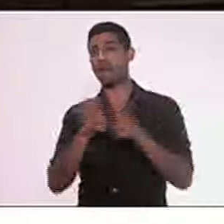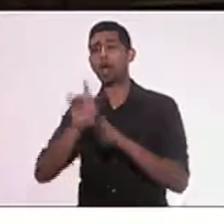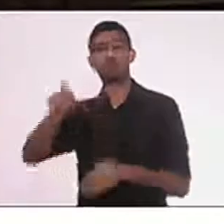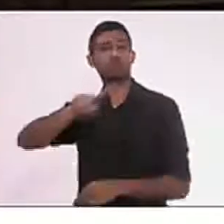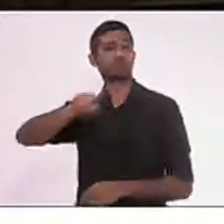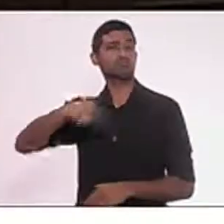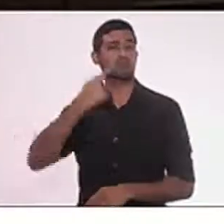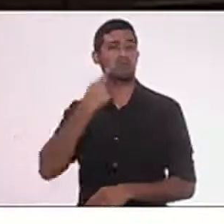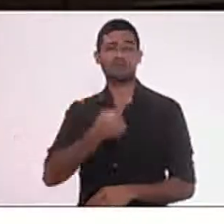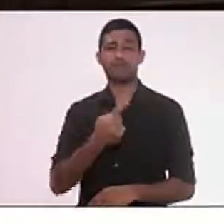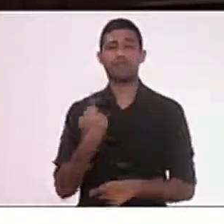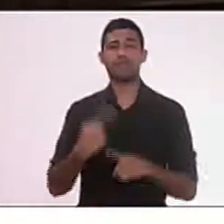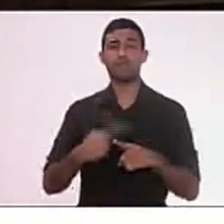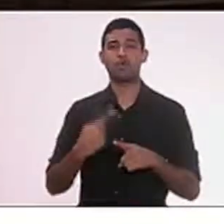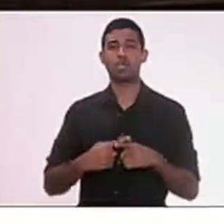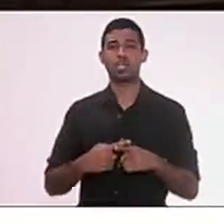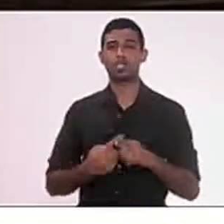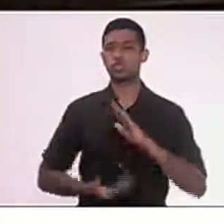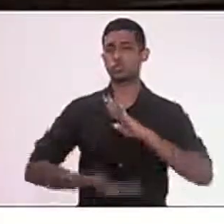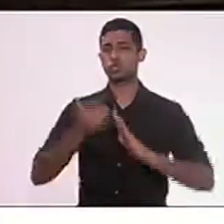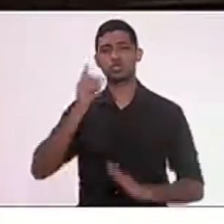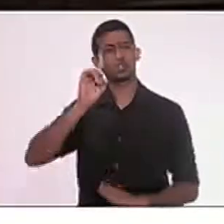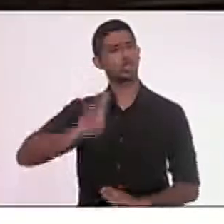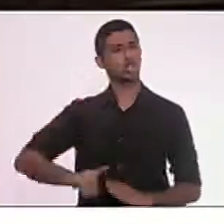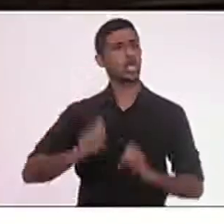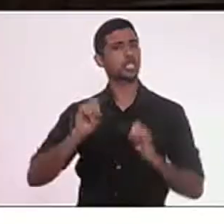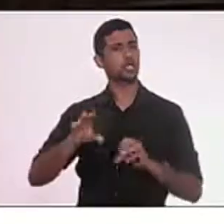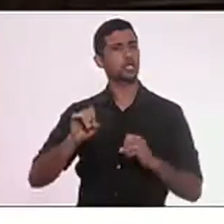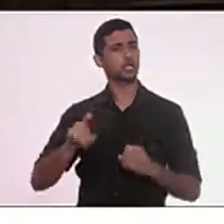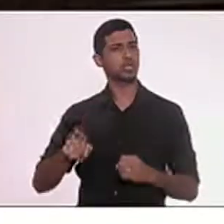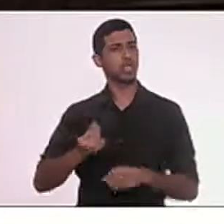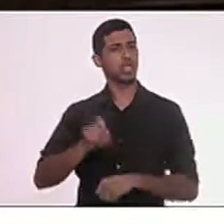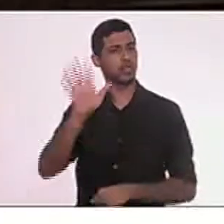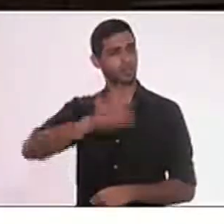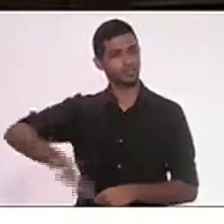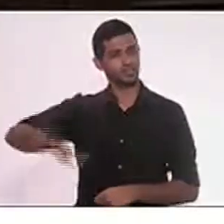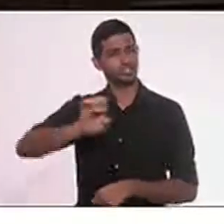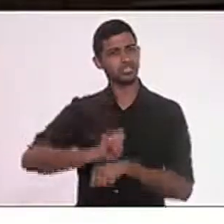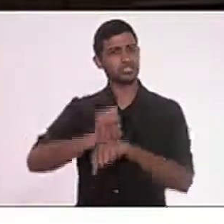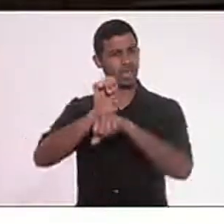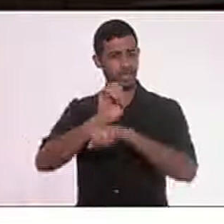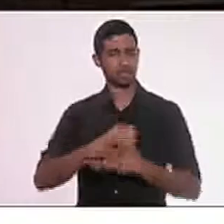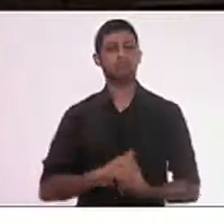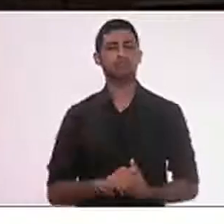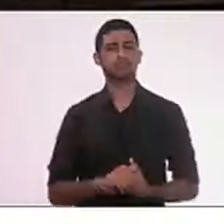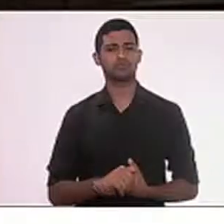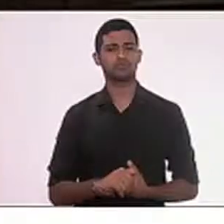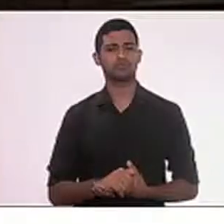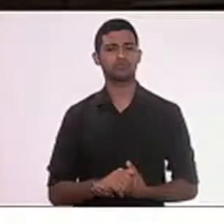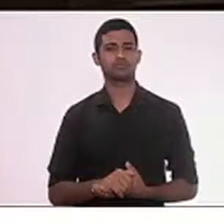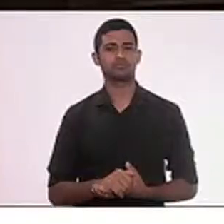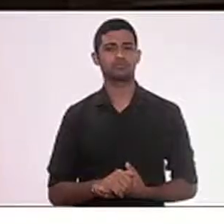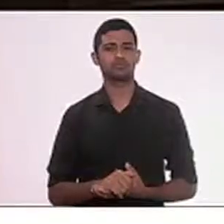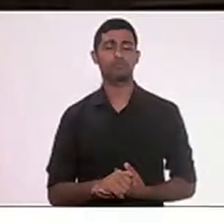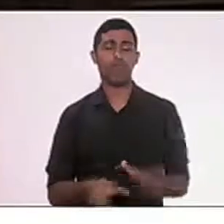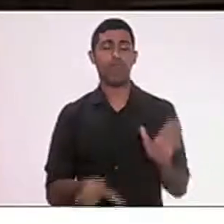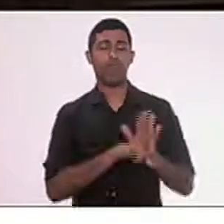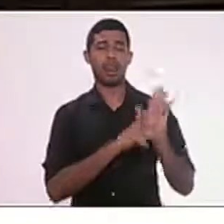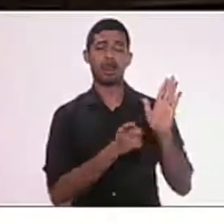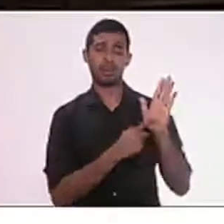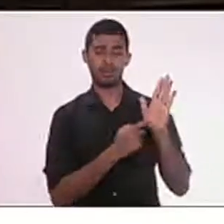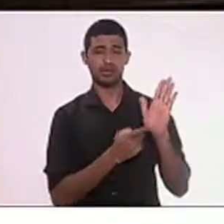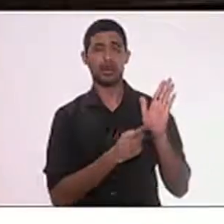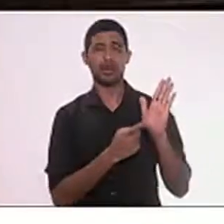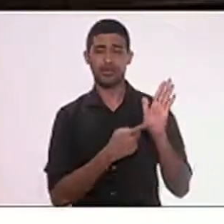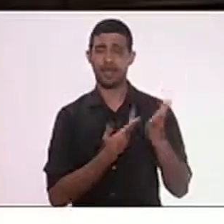consequente negação do direito objetivo à educação na rede estadual do Rio de Janeiro, pelo quadriênio passado. E esta